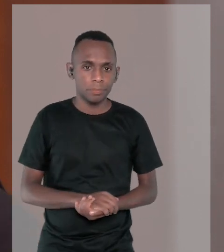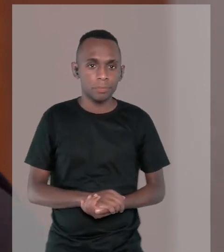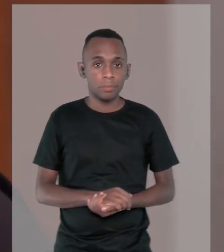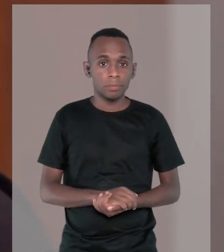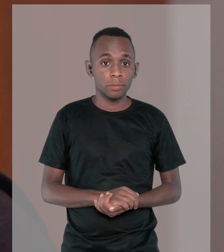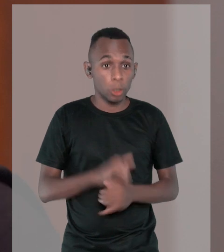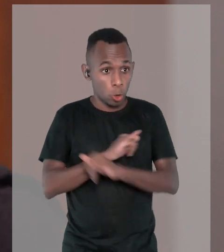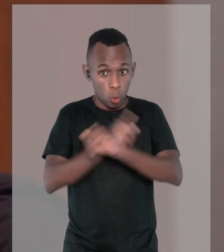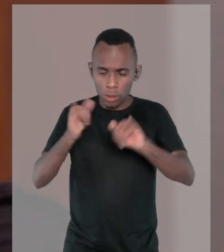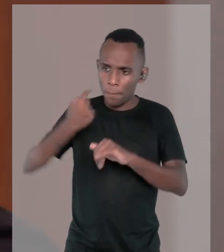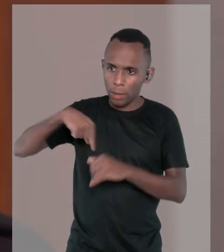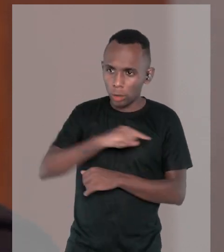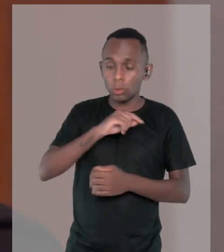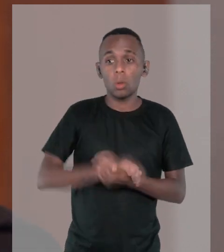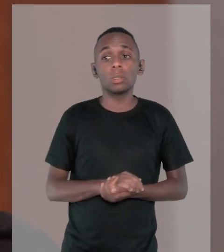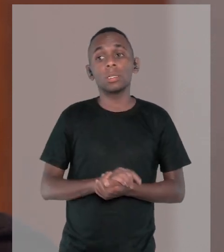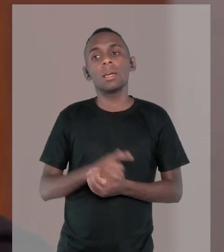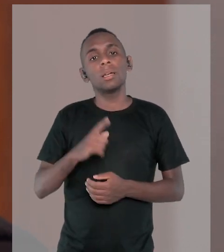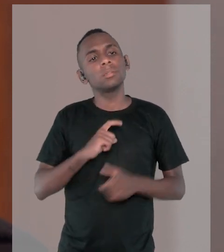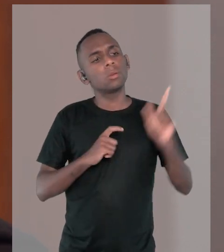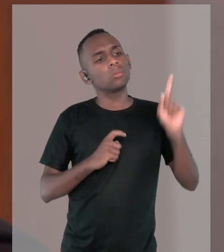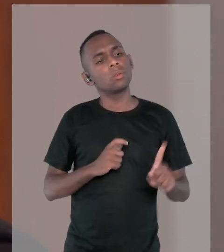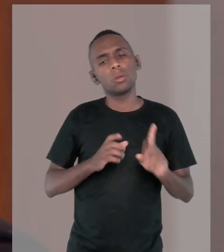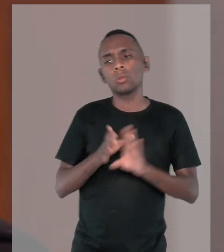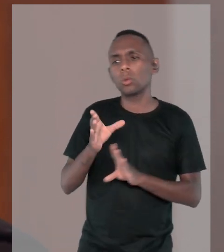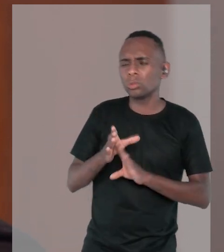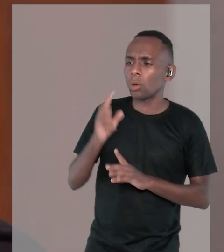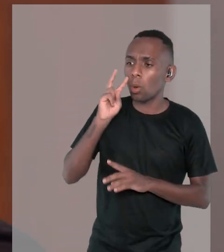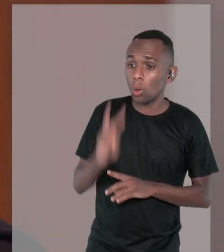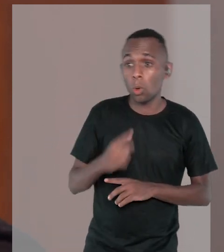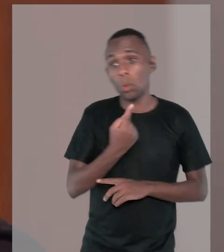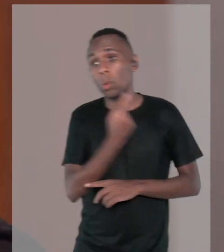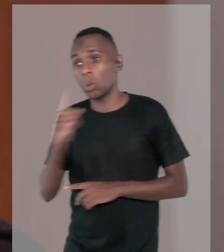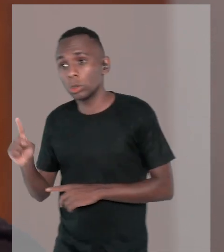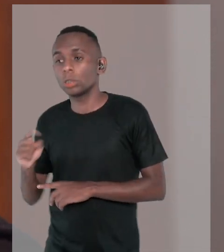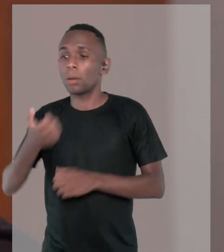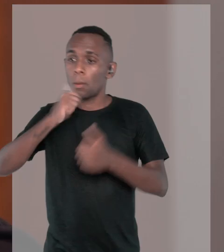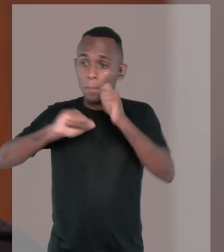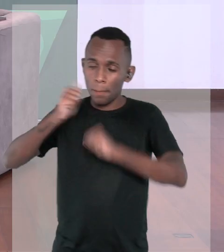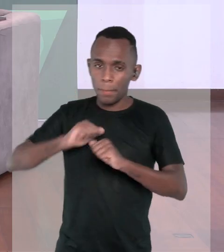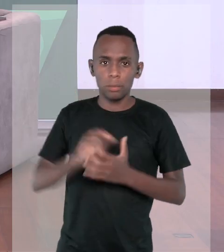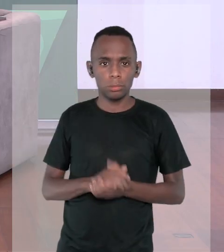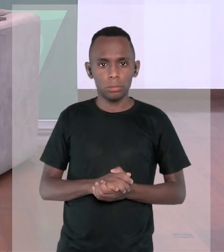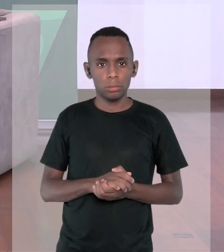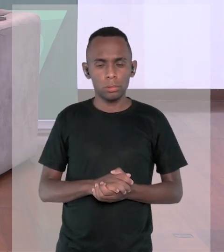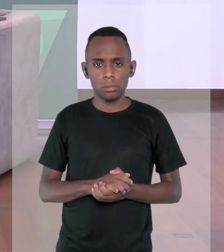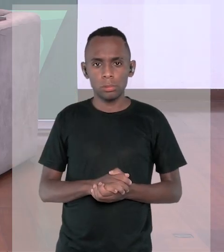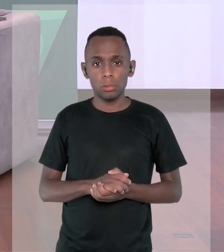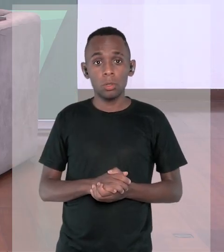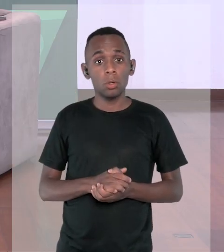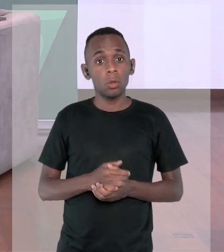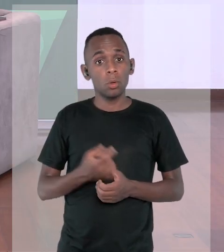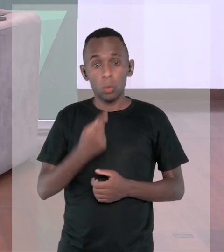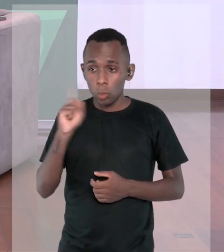Quando eles contaram isso para a gente, eles falaram, aí veio um consultor aqui, Rafael, que olhou e falou assim, é a última vez que vocês vão beber isso. Foi a última